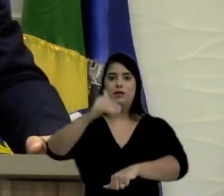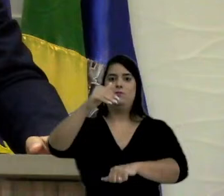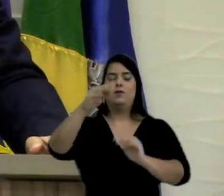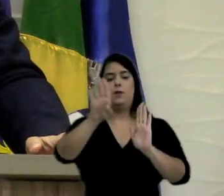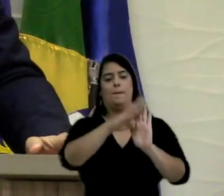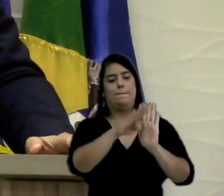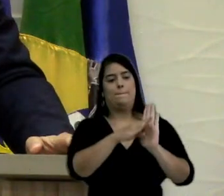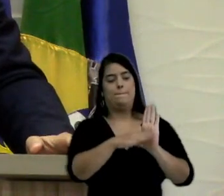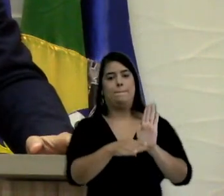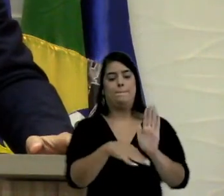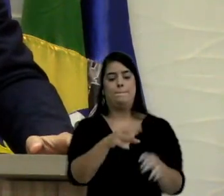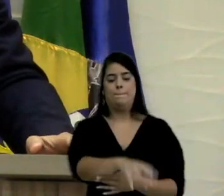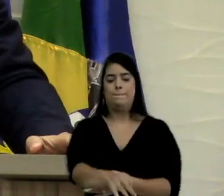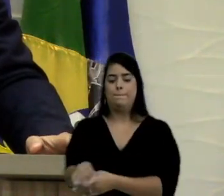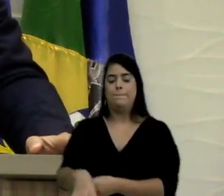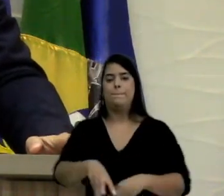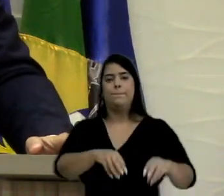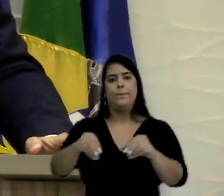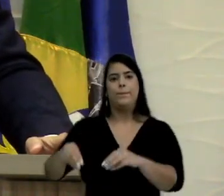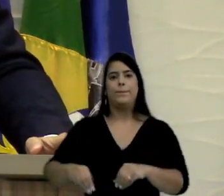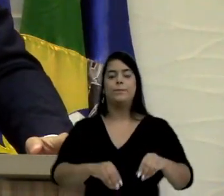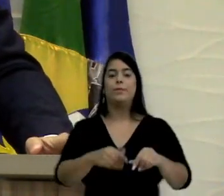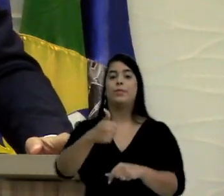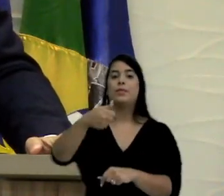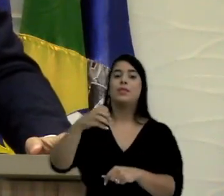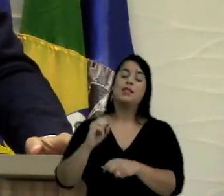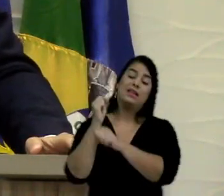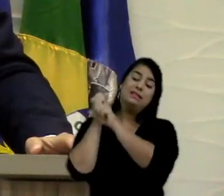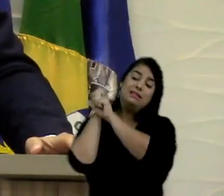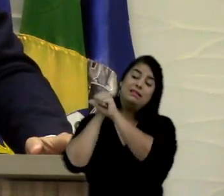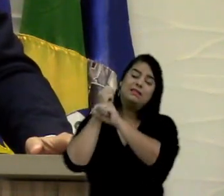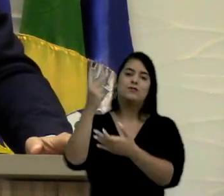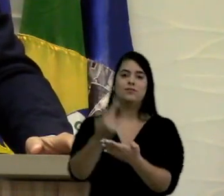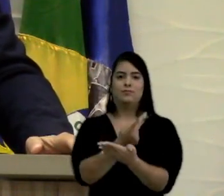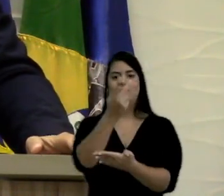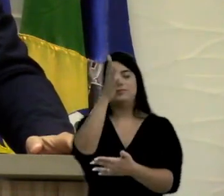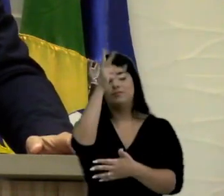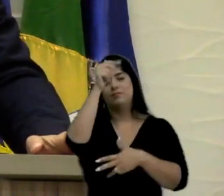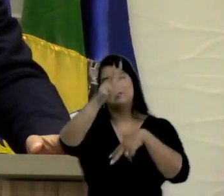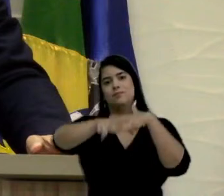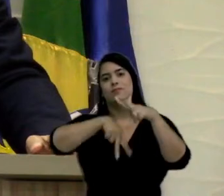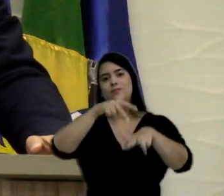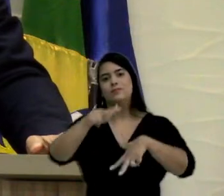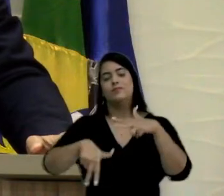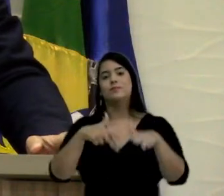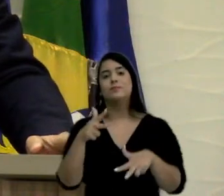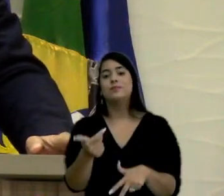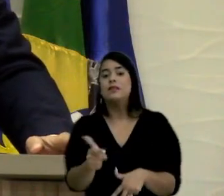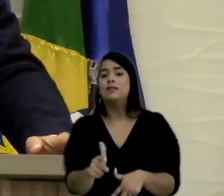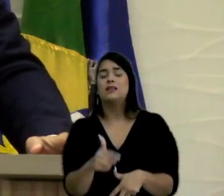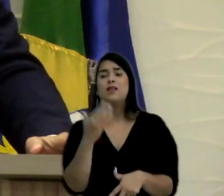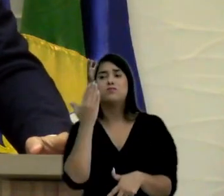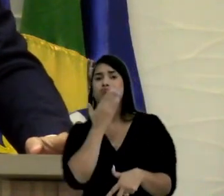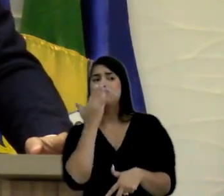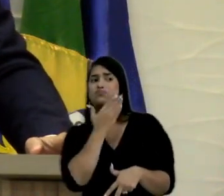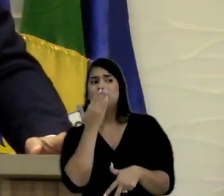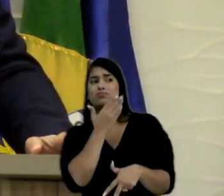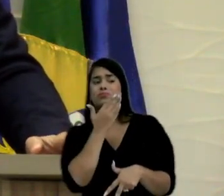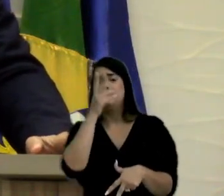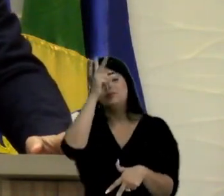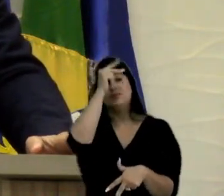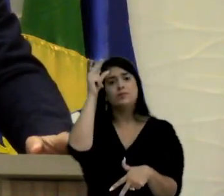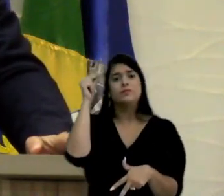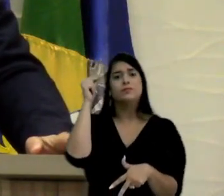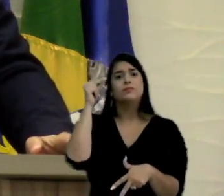aração de terra né dos últimos 10 anos que tem acontecido em São bent a gente não tem não tem visto isso pela prefeitura